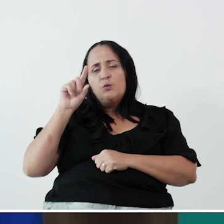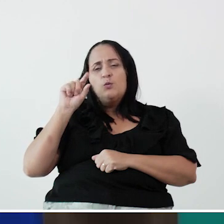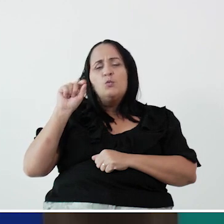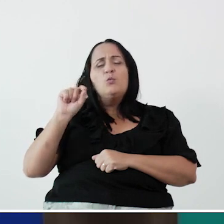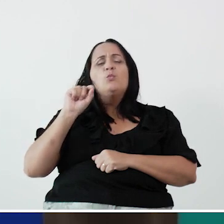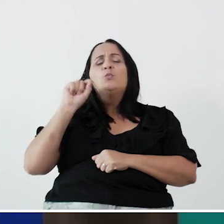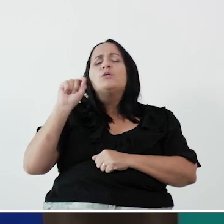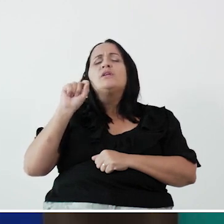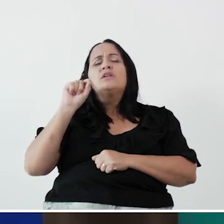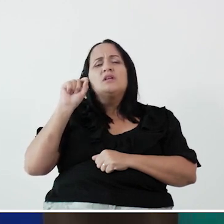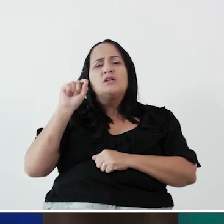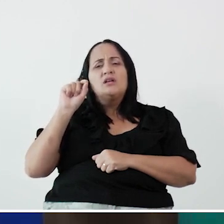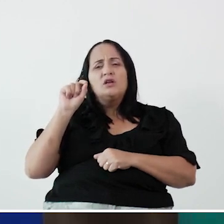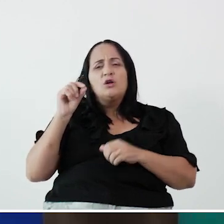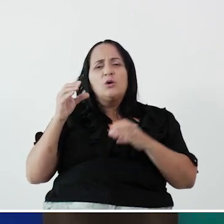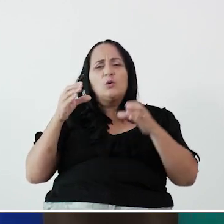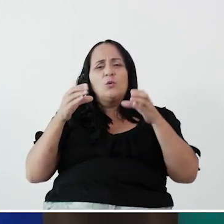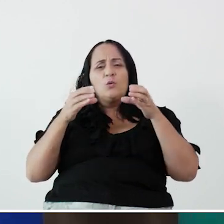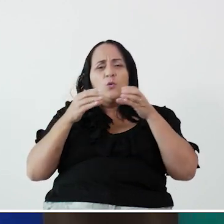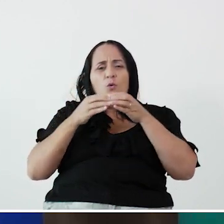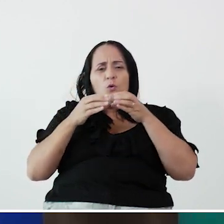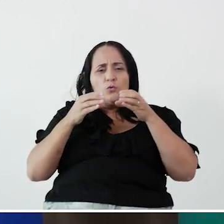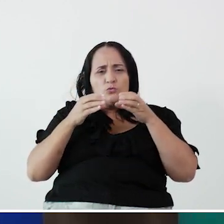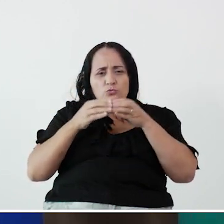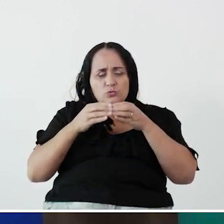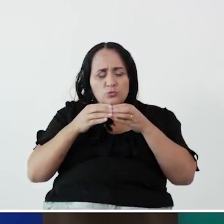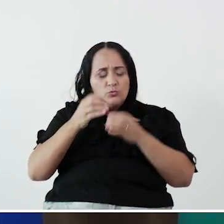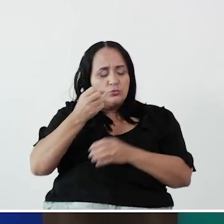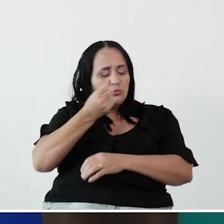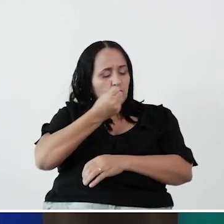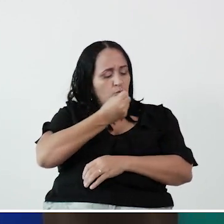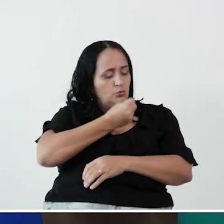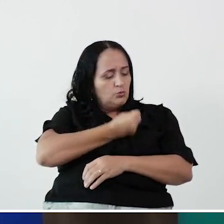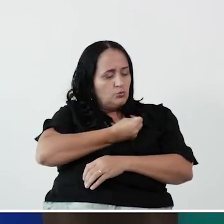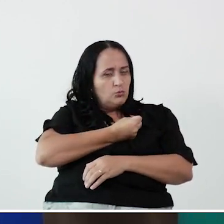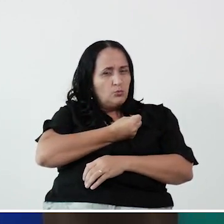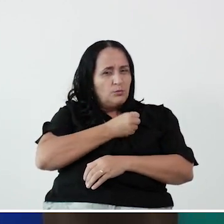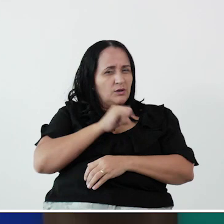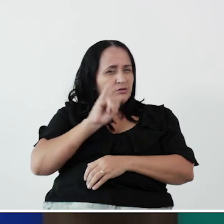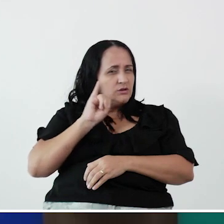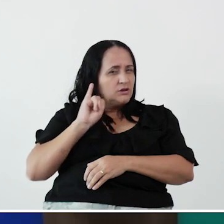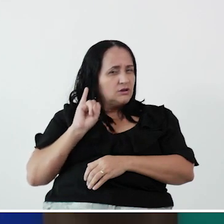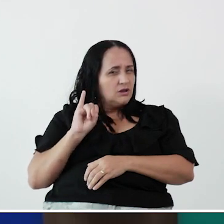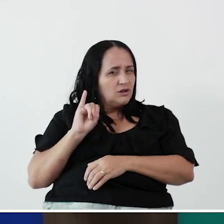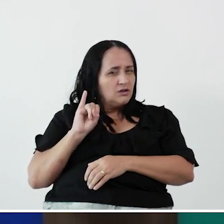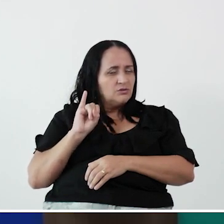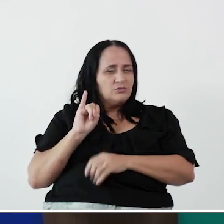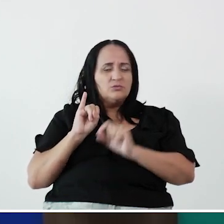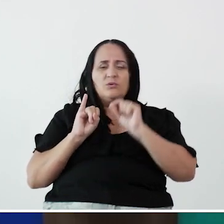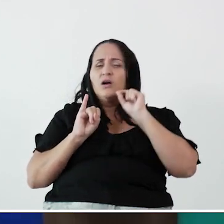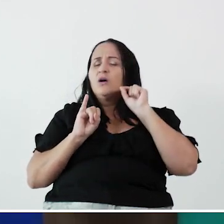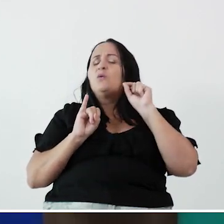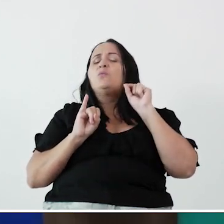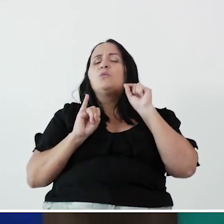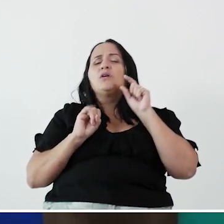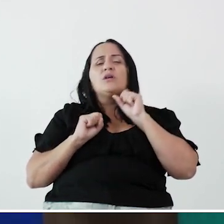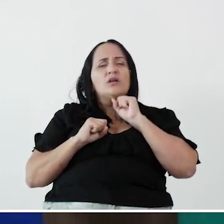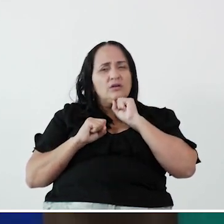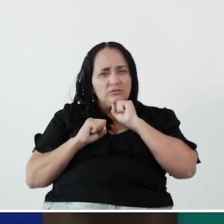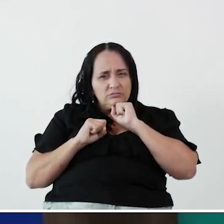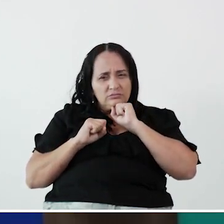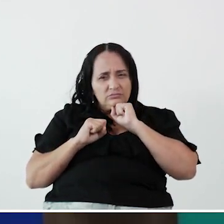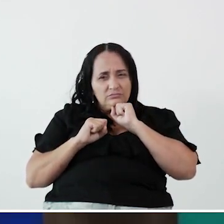melhor, o conjunto dos números inteiros. Então, o conjunto dos números inteiros é aquele